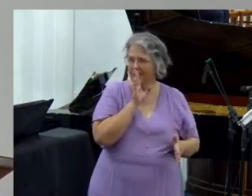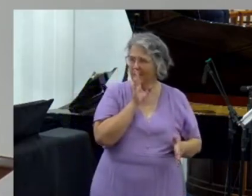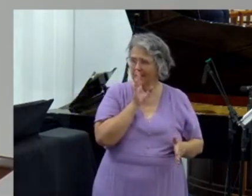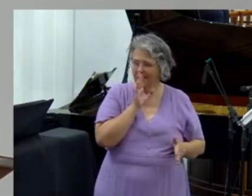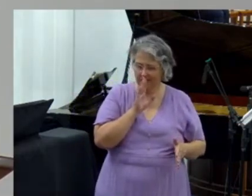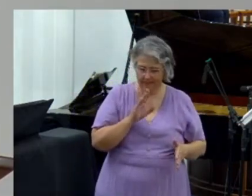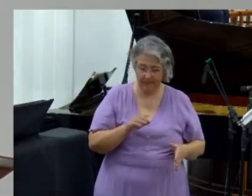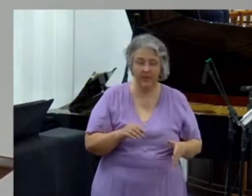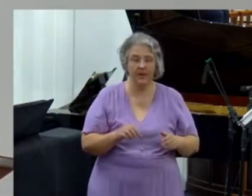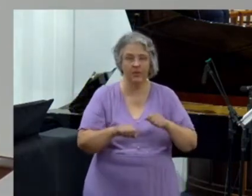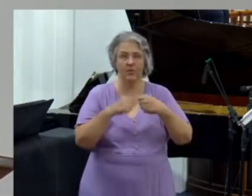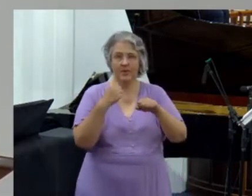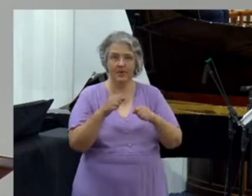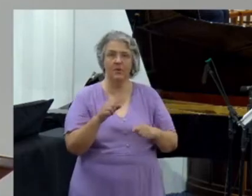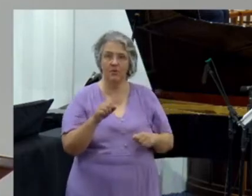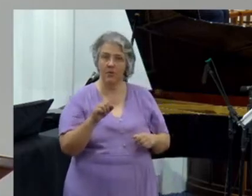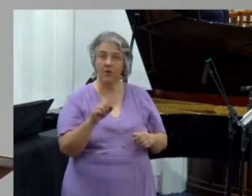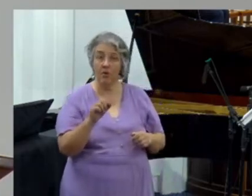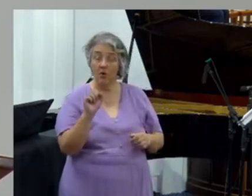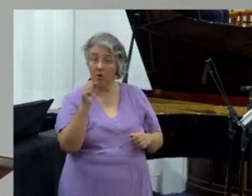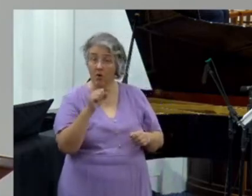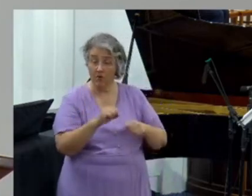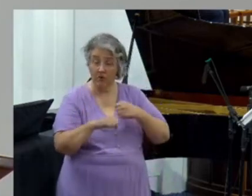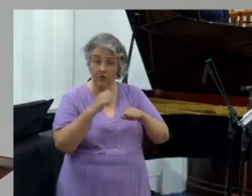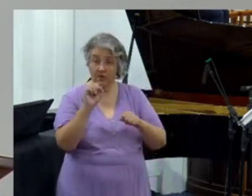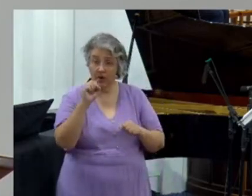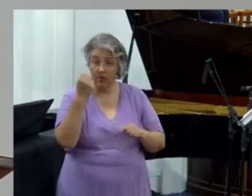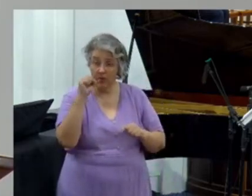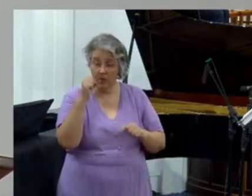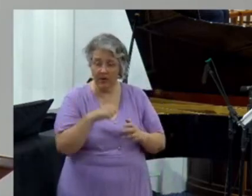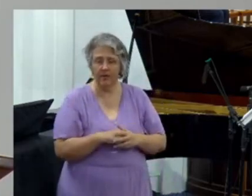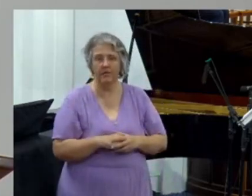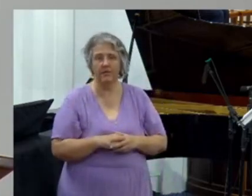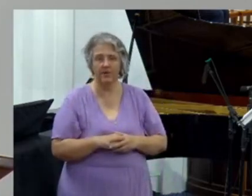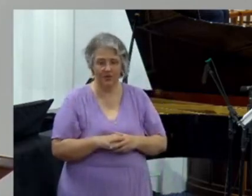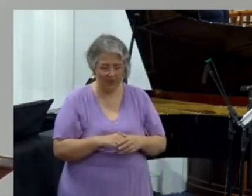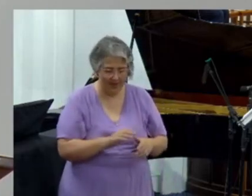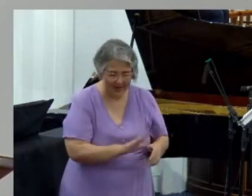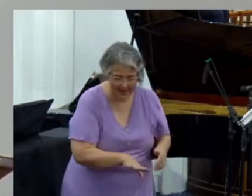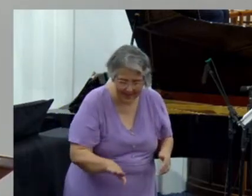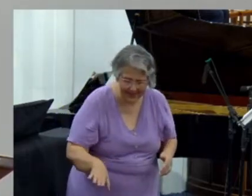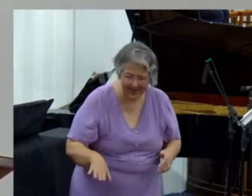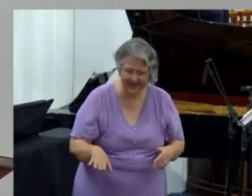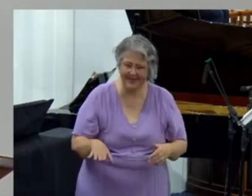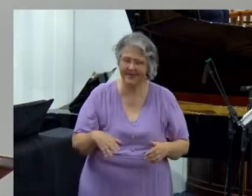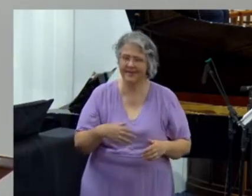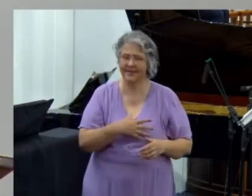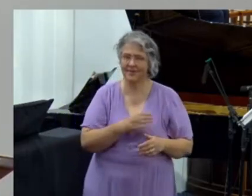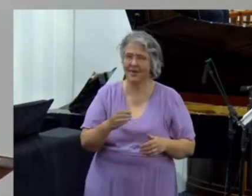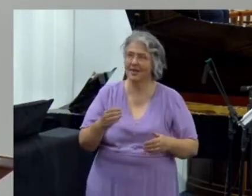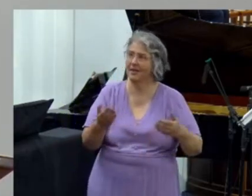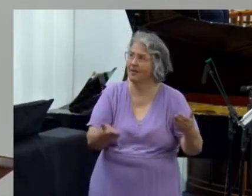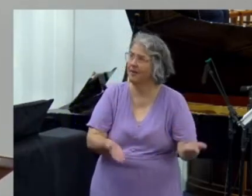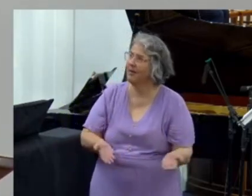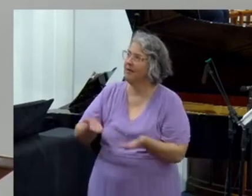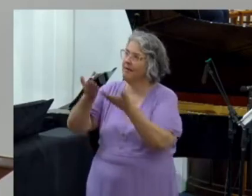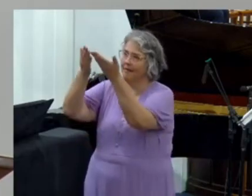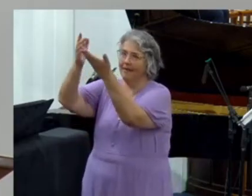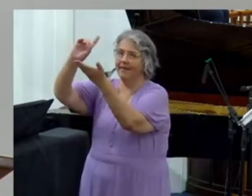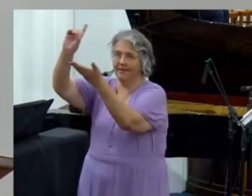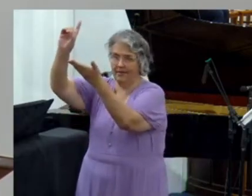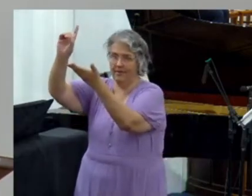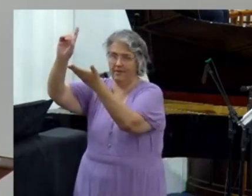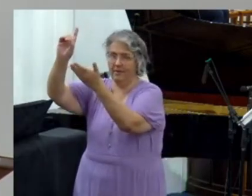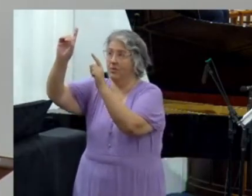Veja, no Salmo 8, o louvor da boca de pequeninos, de crianças de peito, é dirigido a Deus. Não